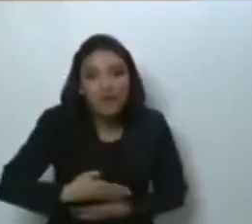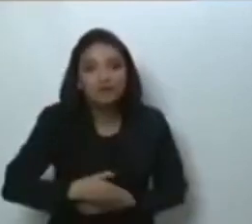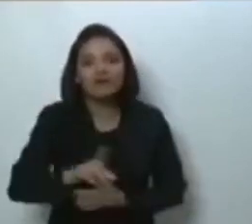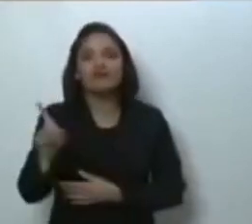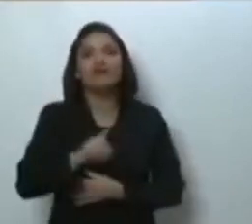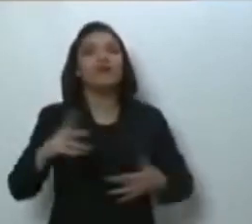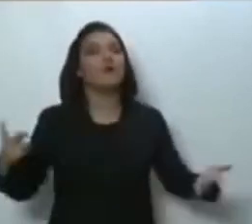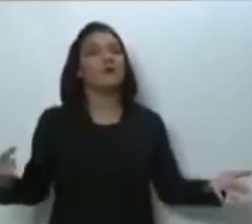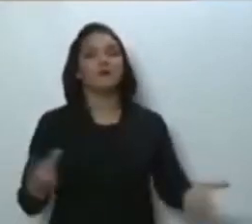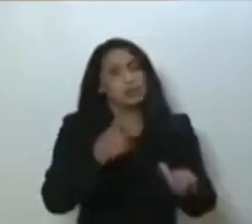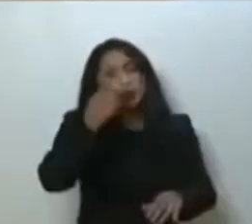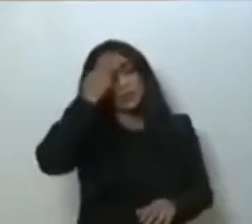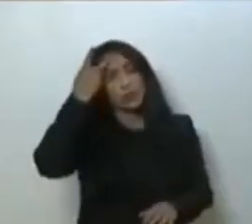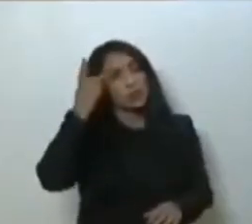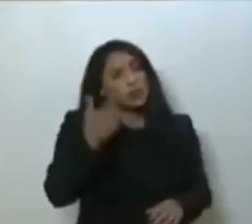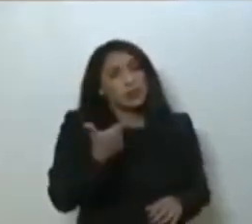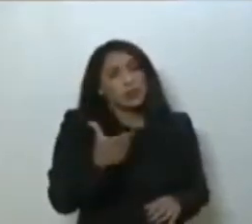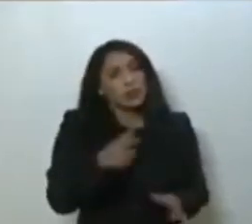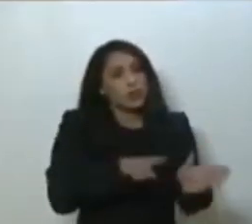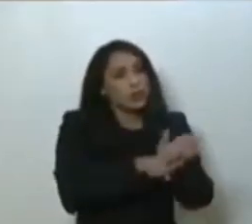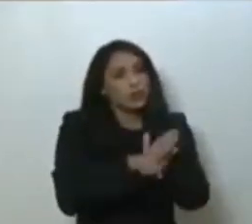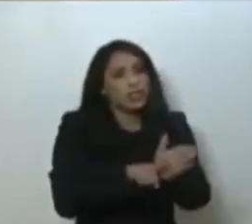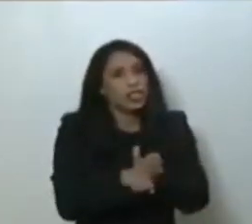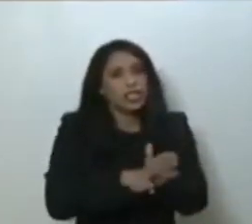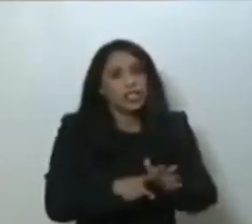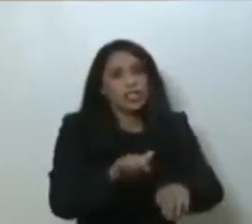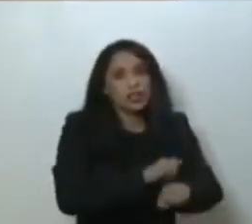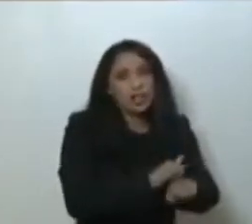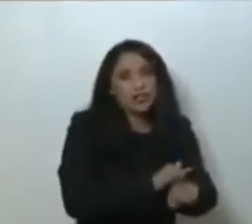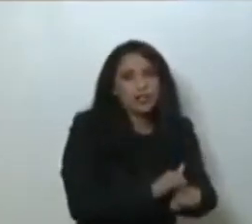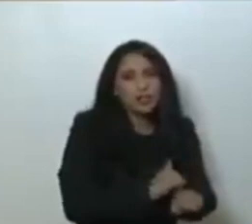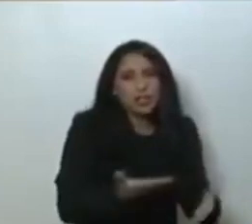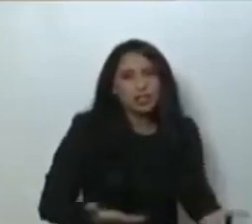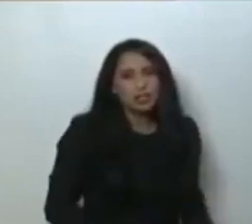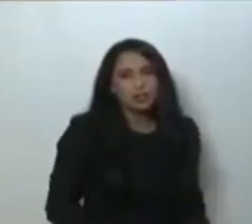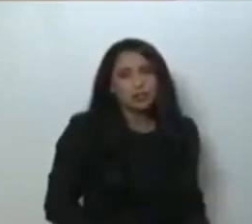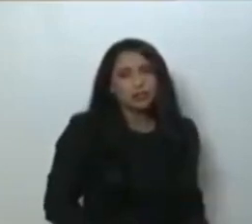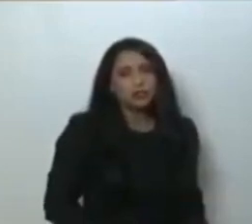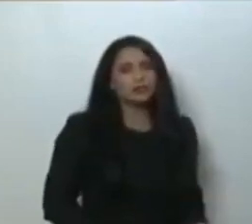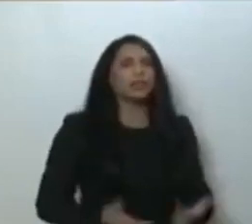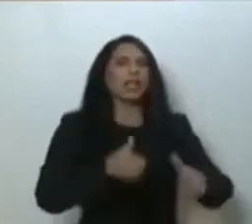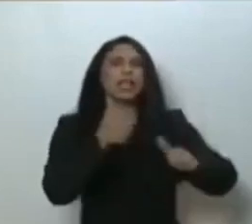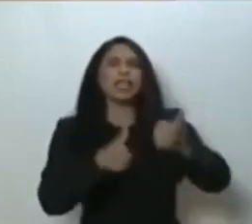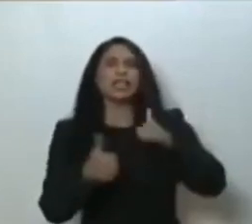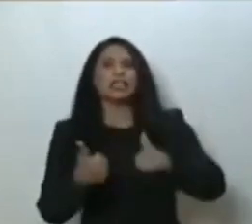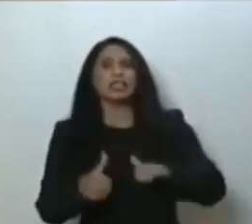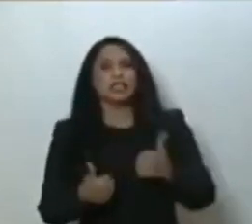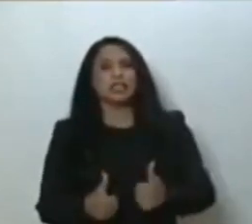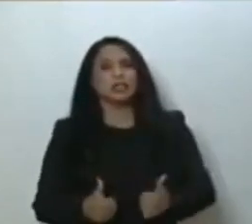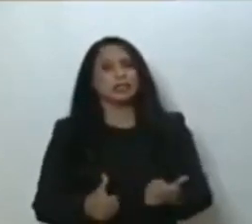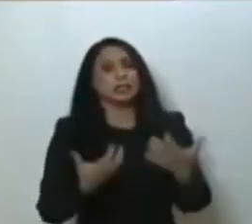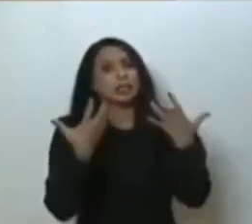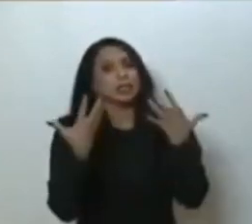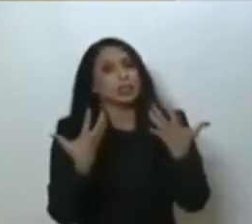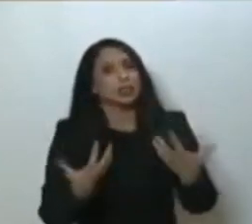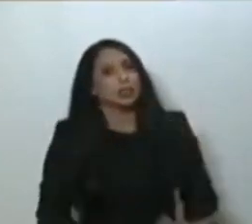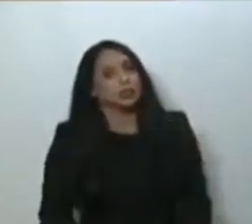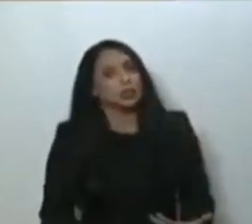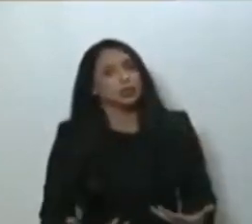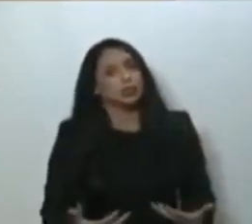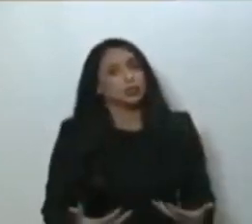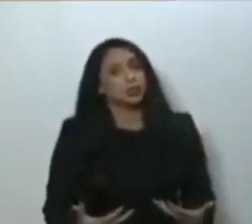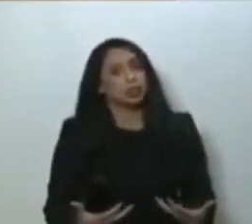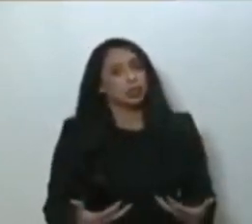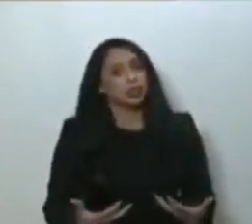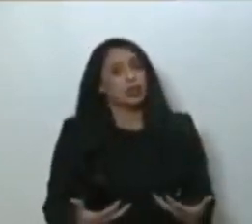não existir essa análise não exaustiva aqui foi um pouco a avó da Azul